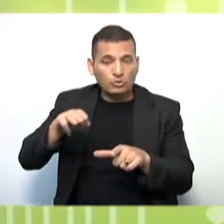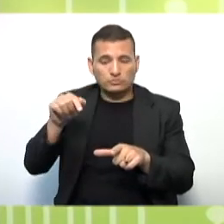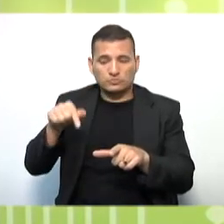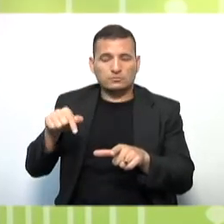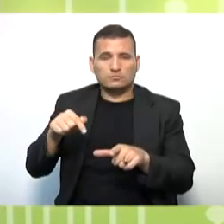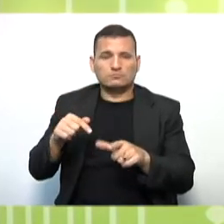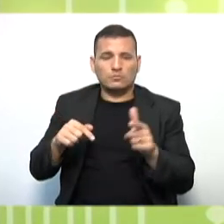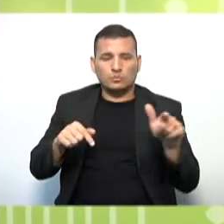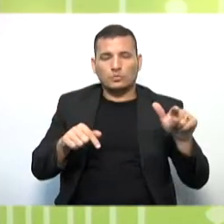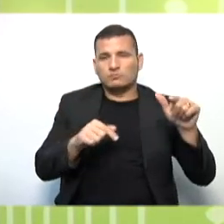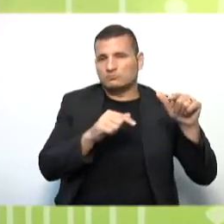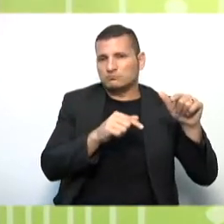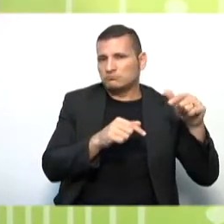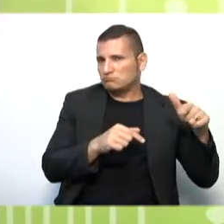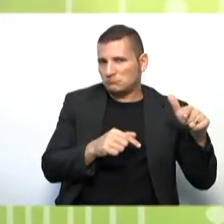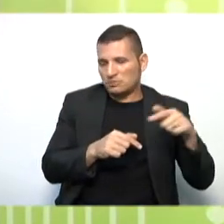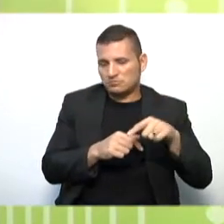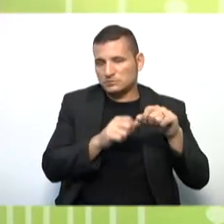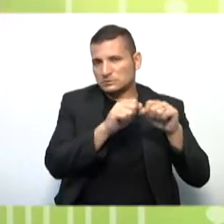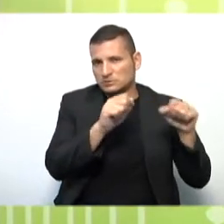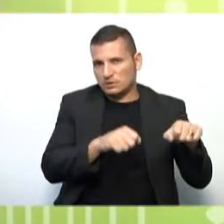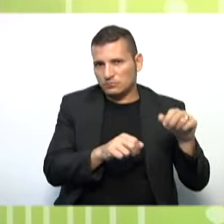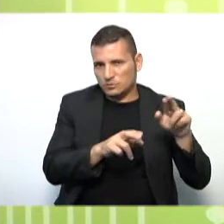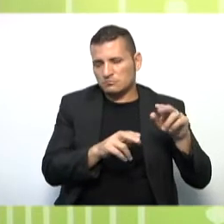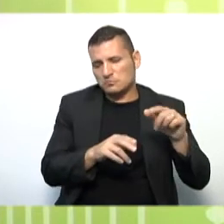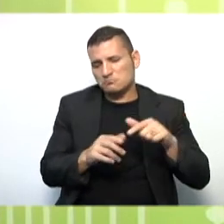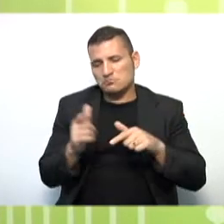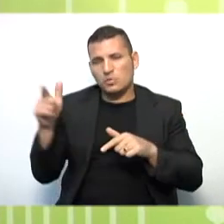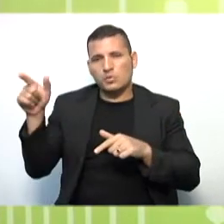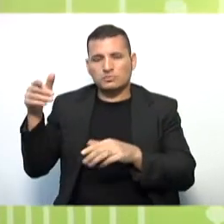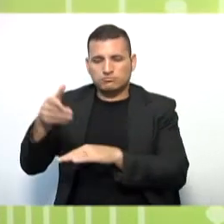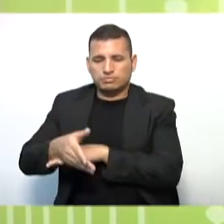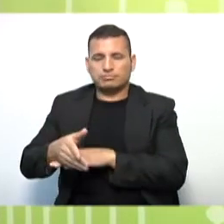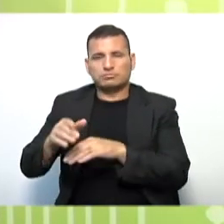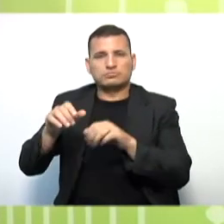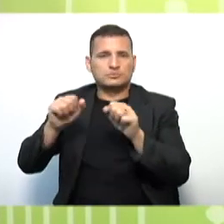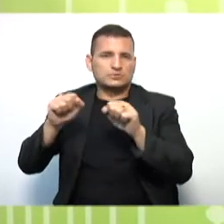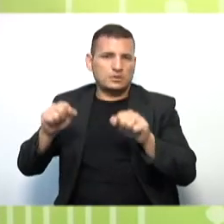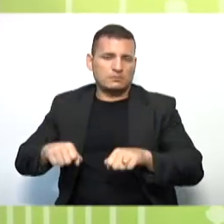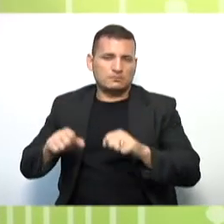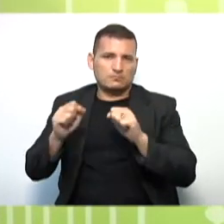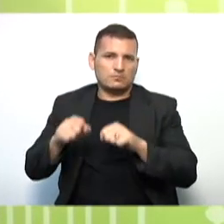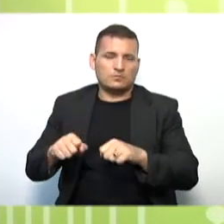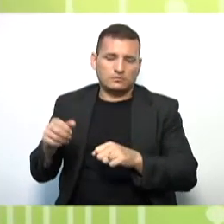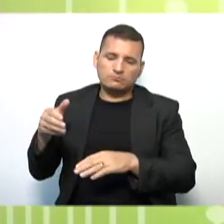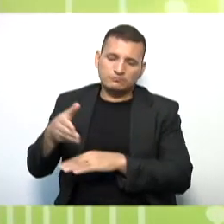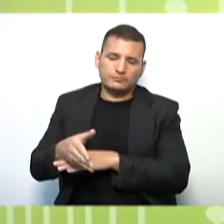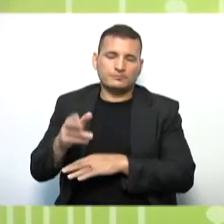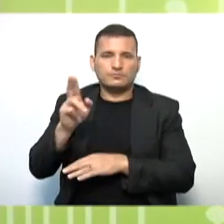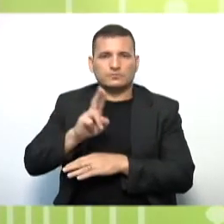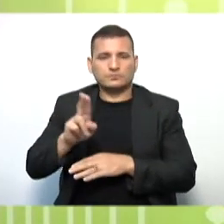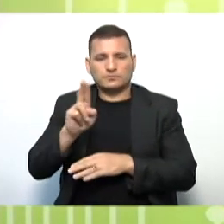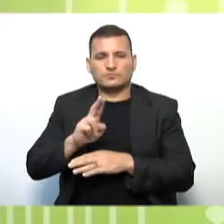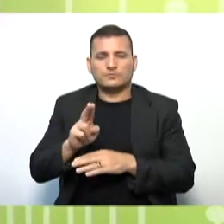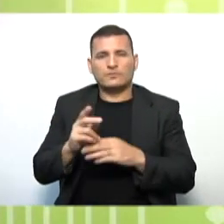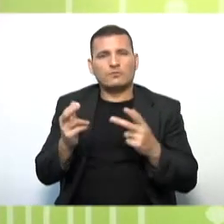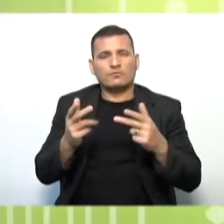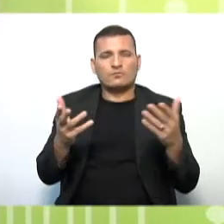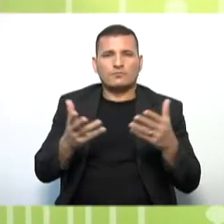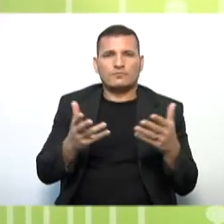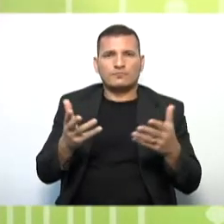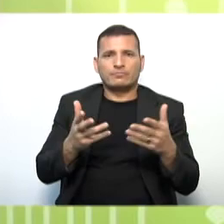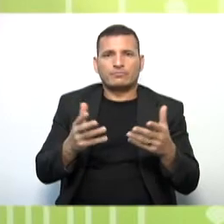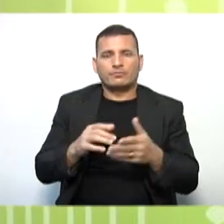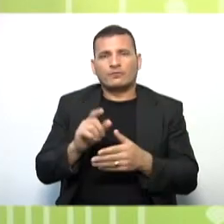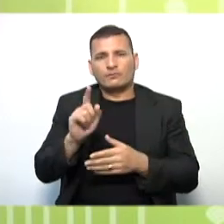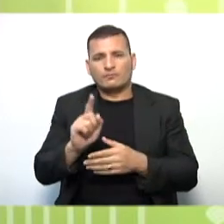software, ela pode ser disponibilizada para um outro software. É como a gente faz hoje, né? A gente abre uma página web,